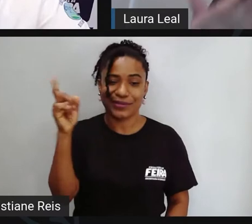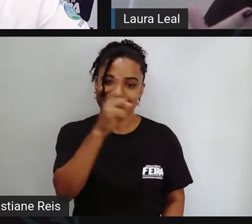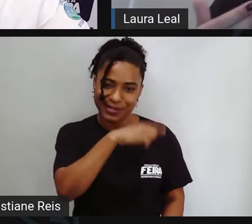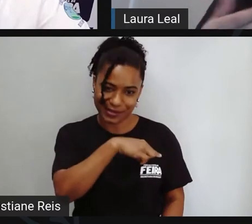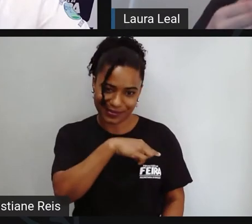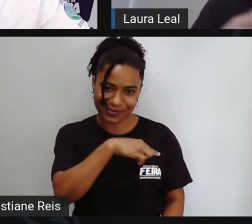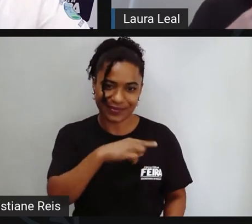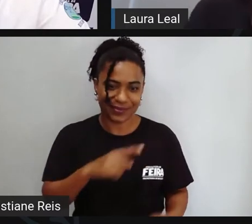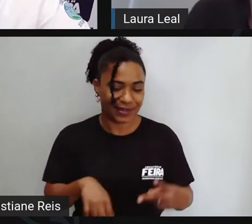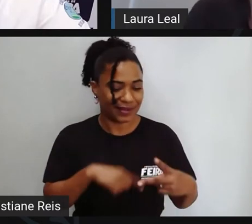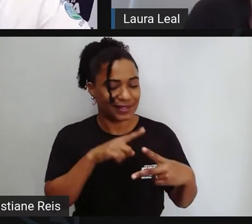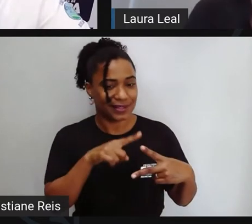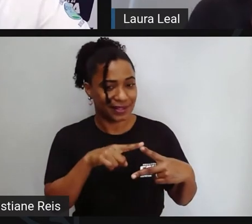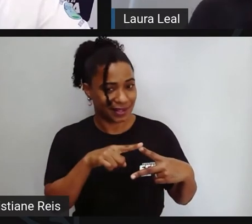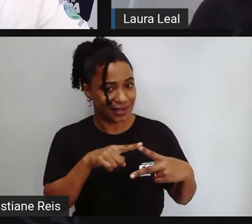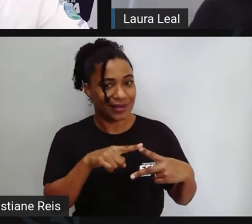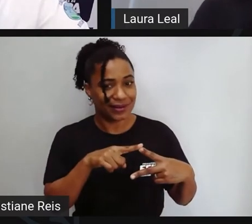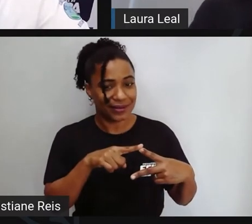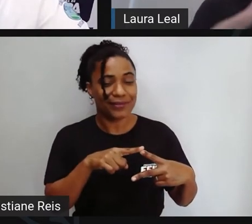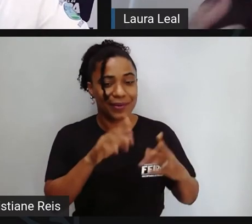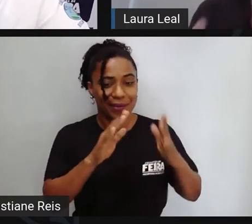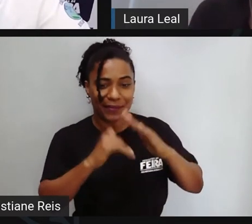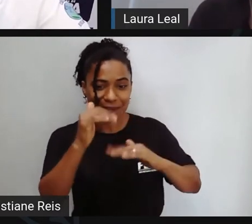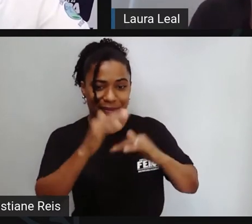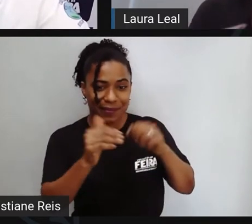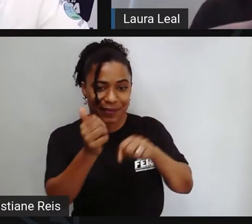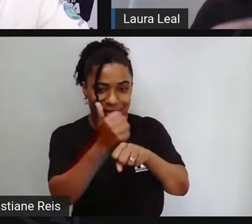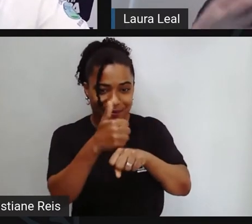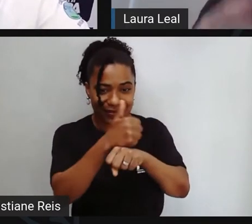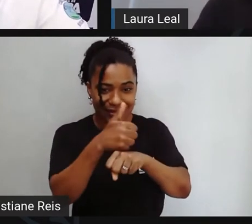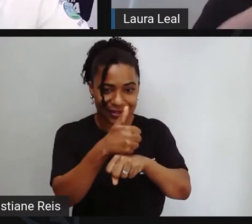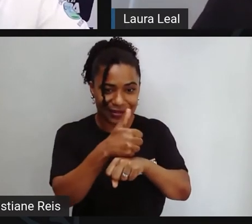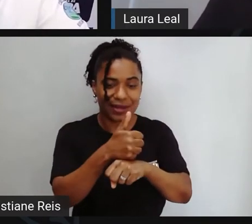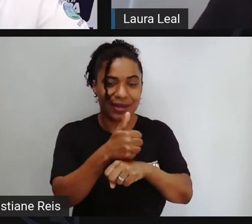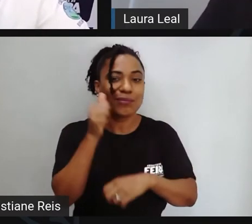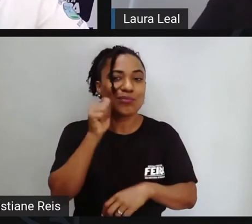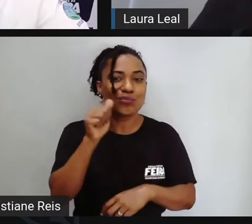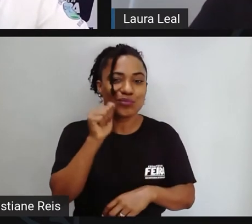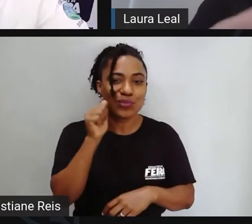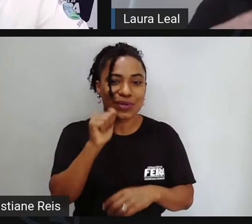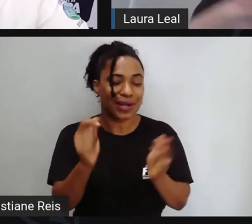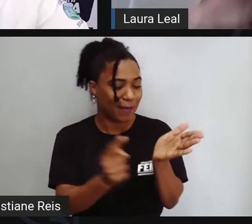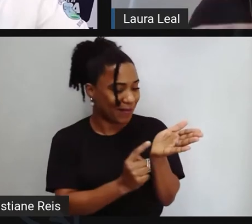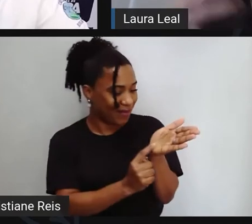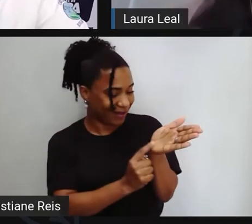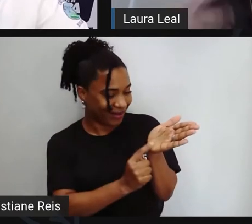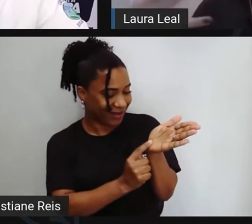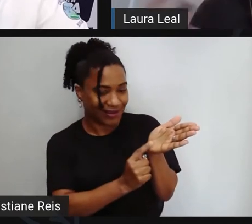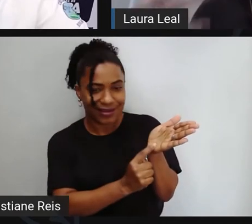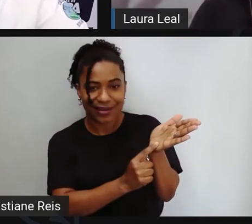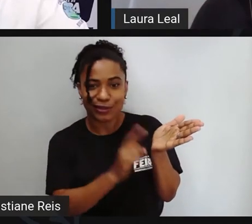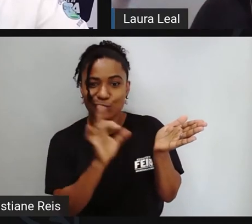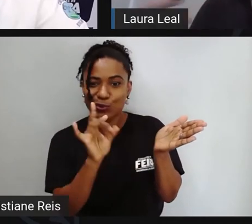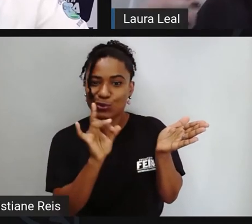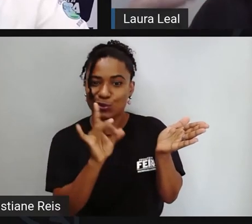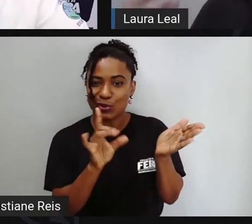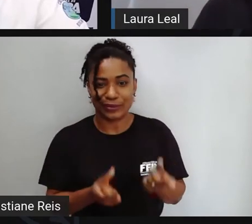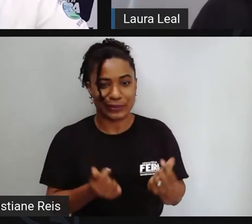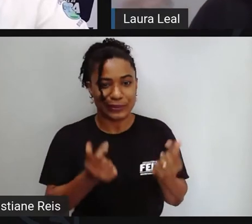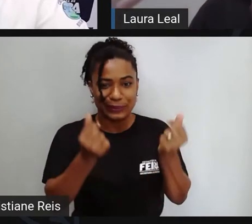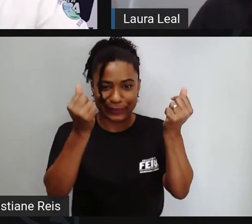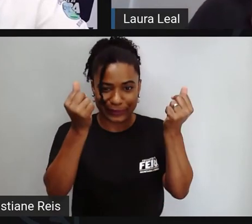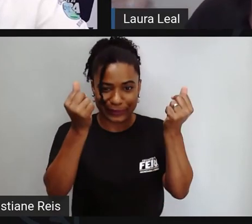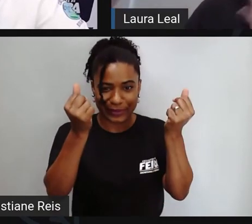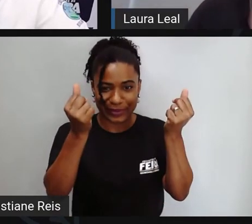Porque também é uma profissão que é associada a uma elite branca e que normalmente não é associada